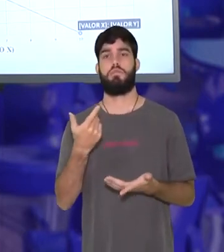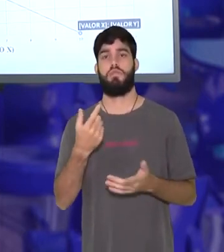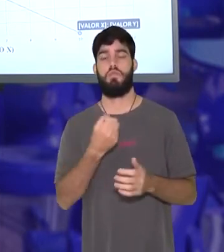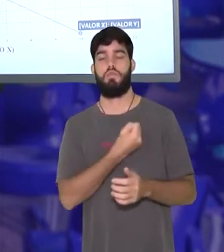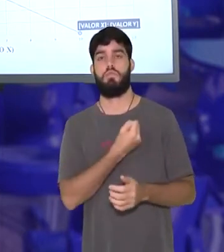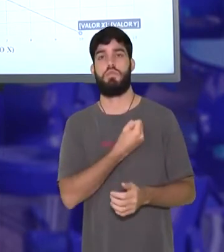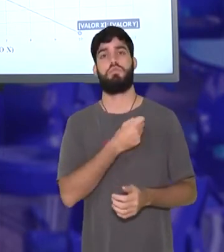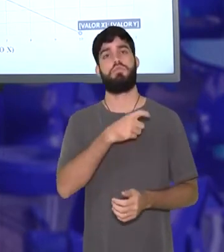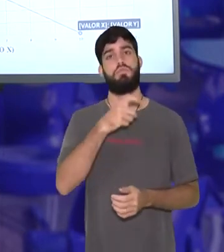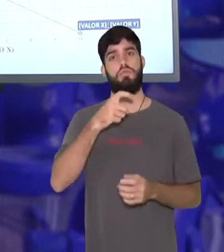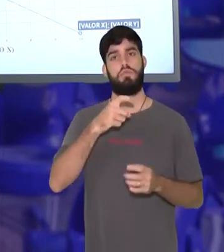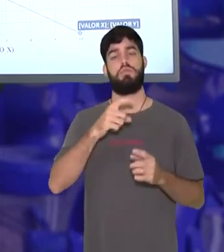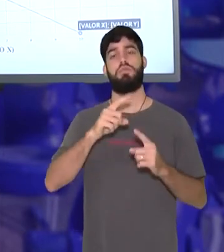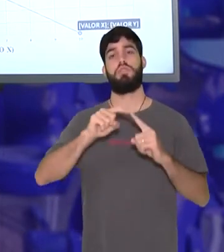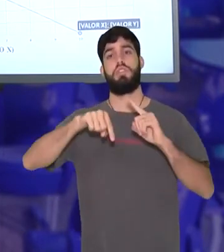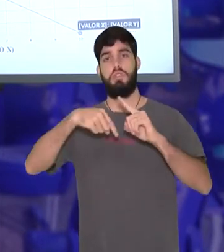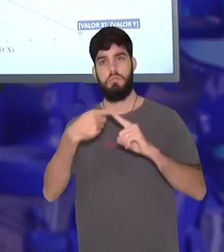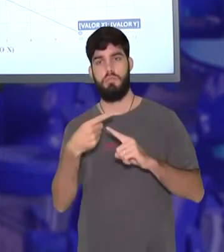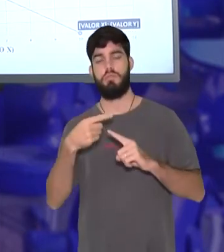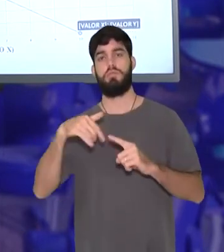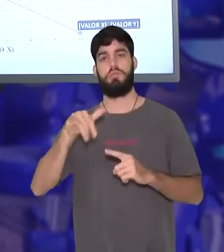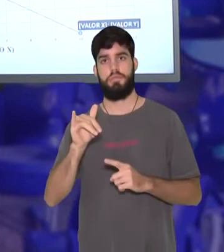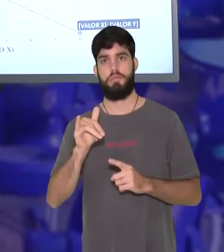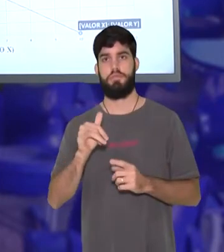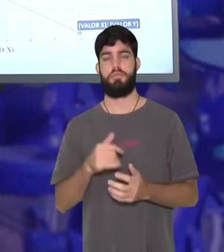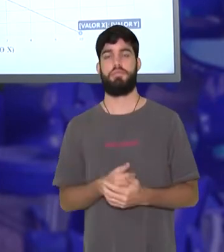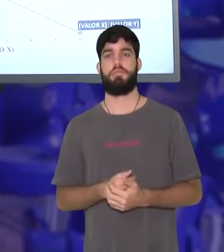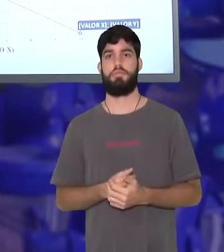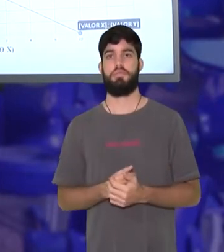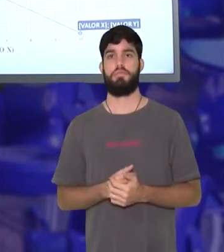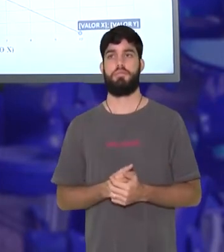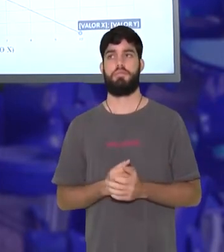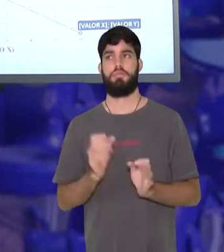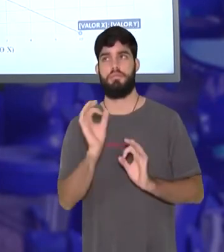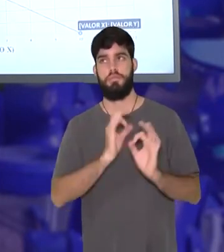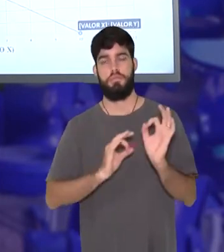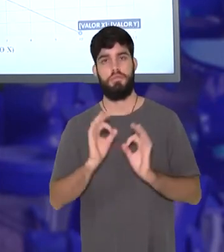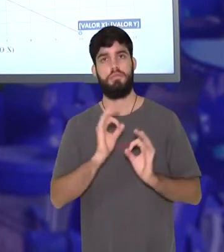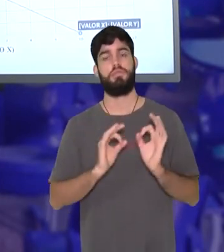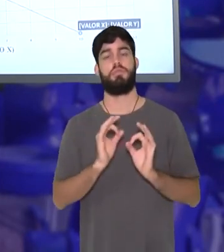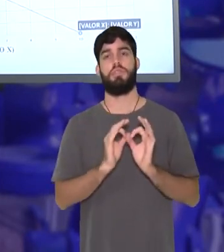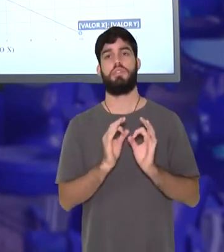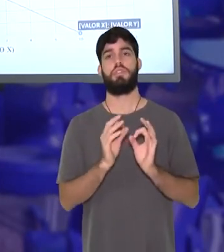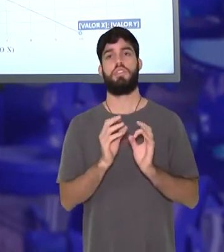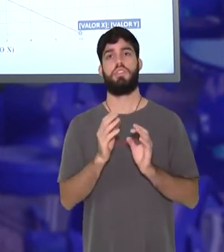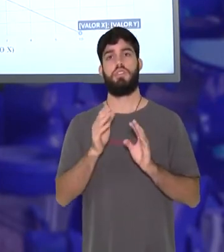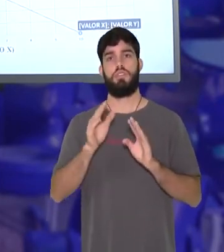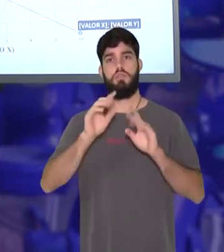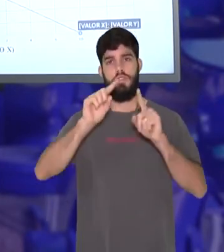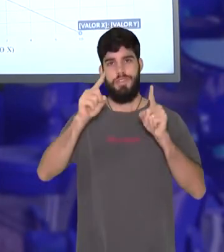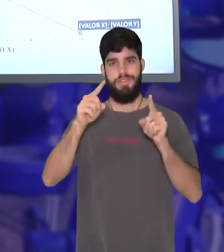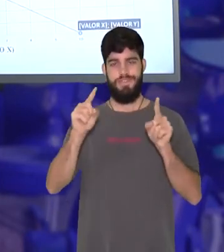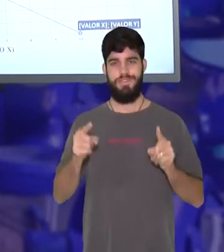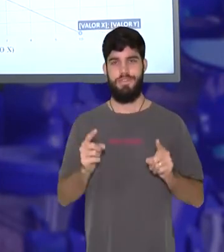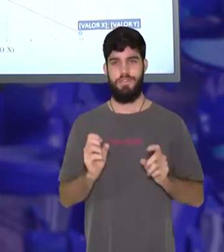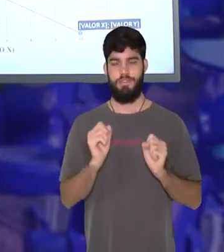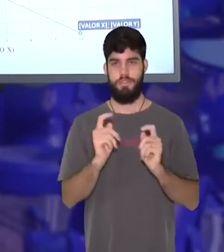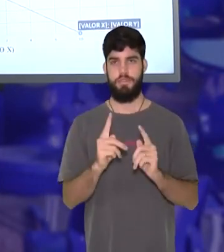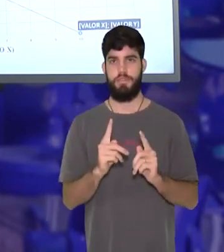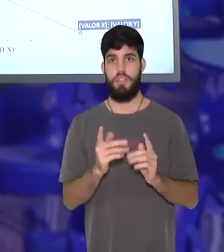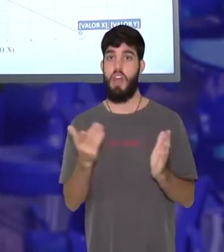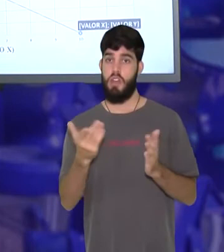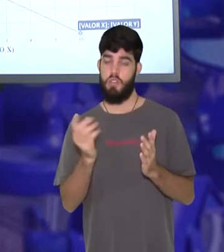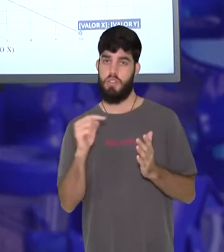valor do meu Y como vocês podem ver aqui na nessa tabelinha nessa coluna com os pares ordenados agora vamos